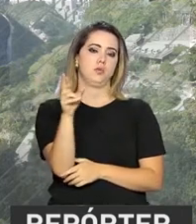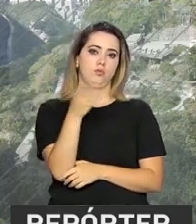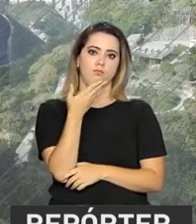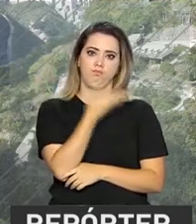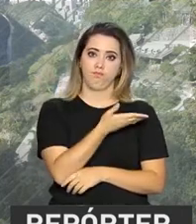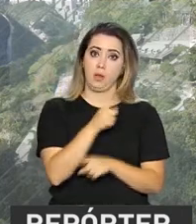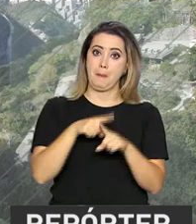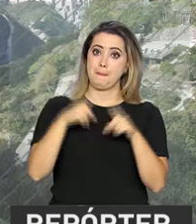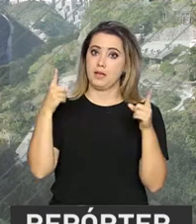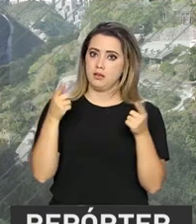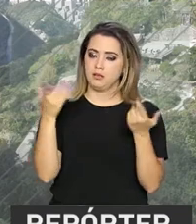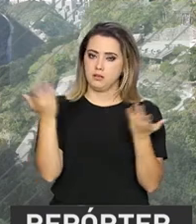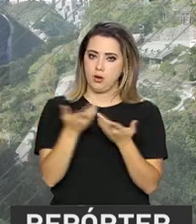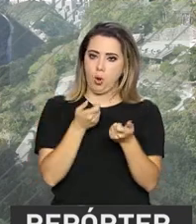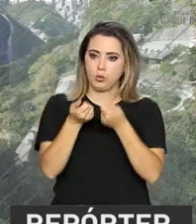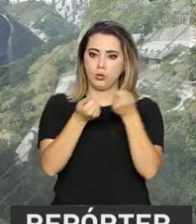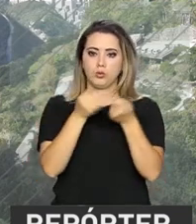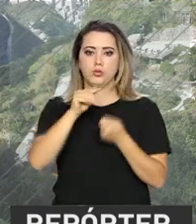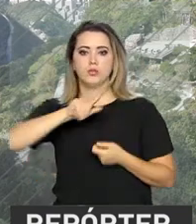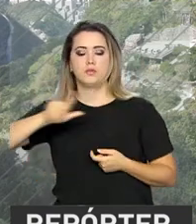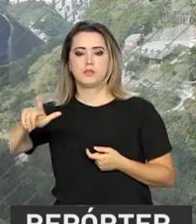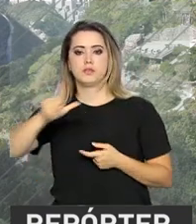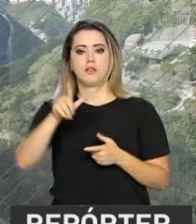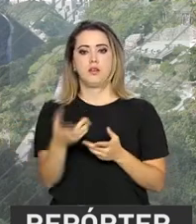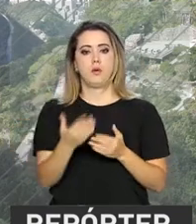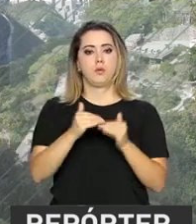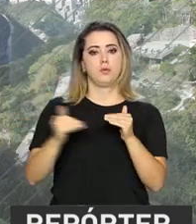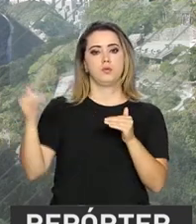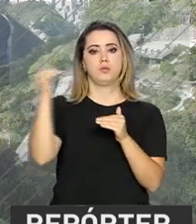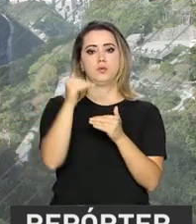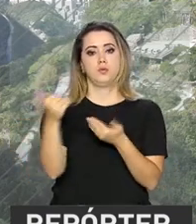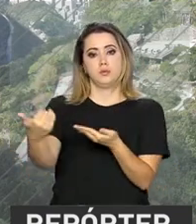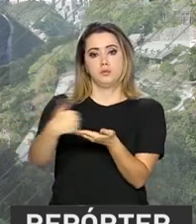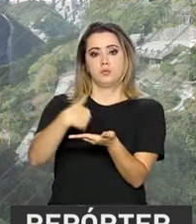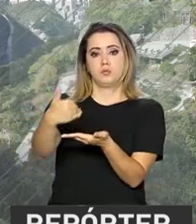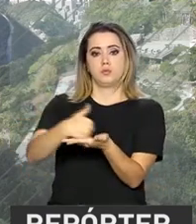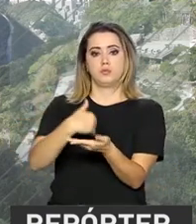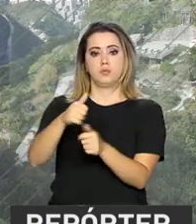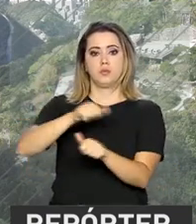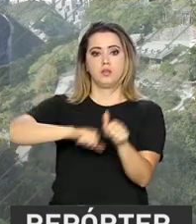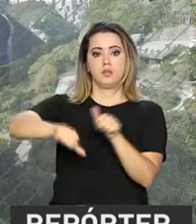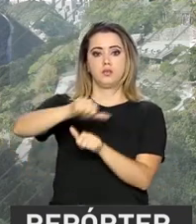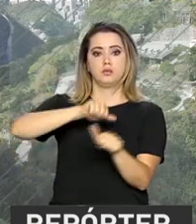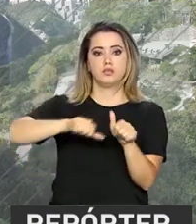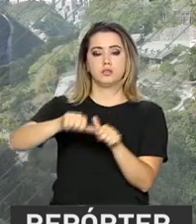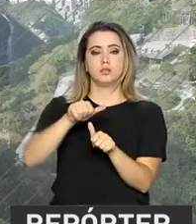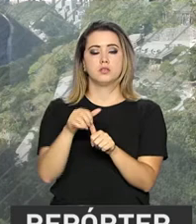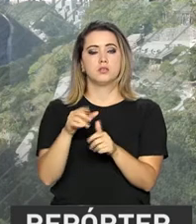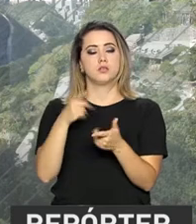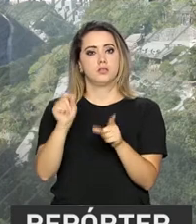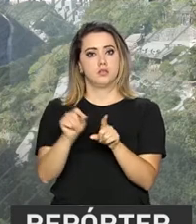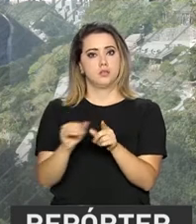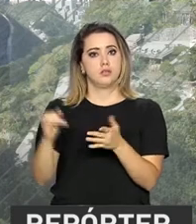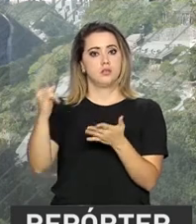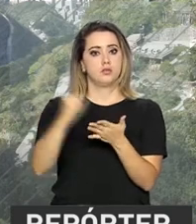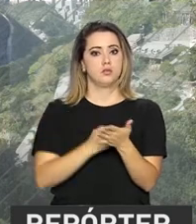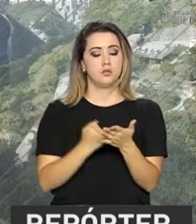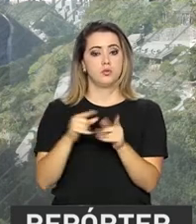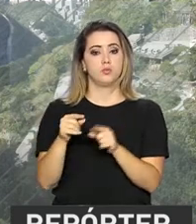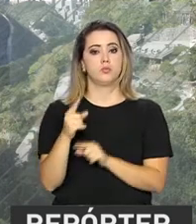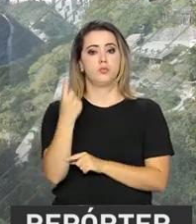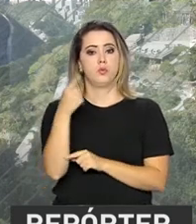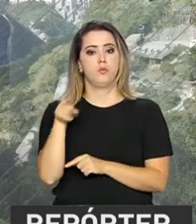o plano de recuperação fiscal prevê o aumento de receitas por meio de alterações de alíquotas e maiores contribuições